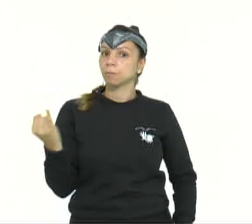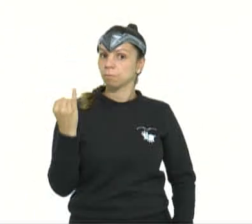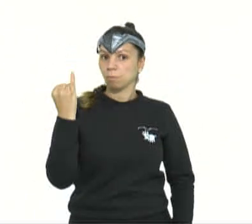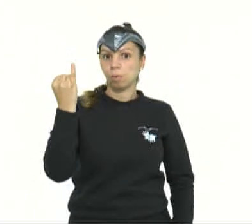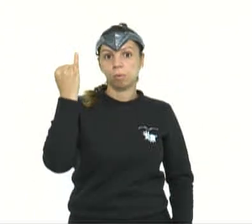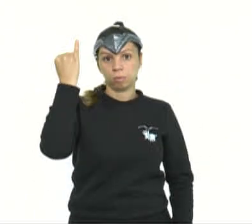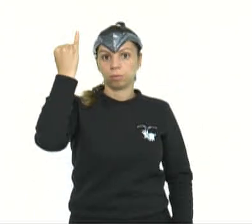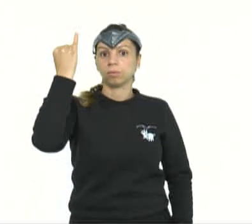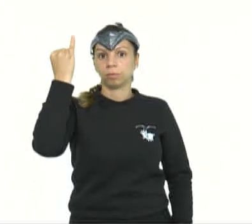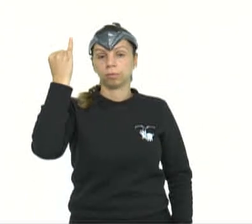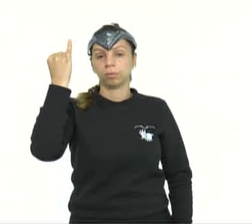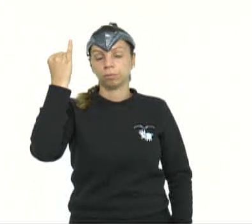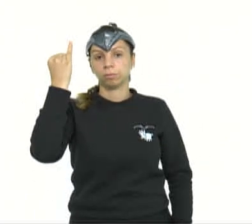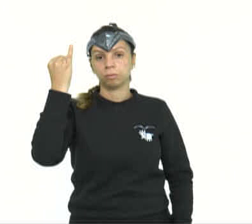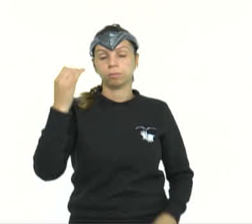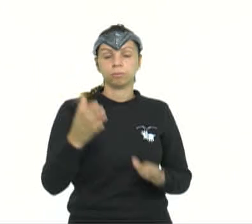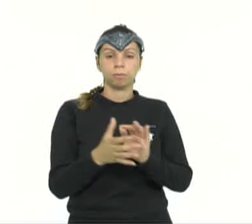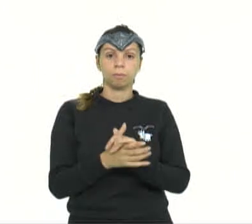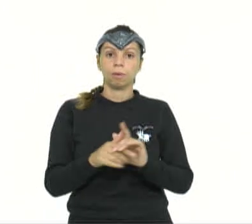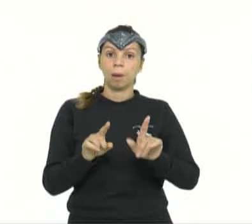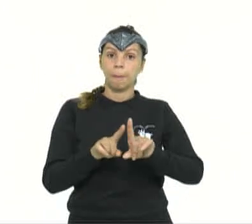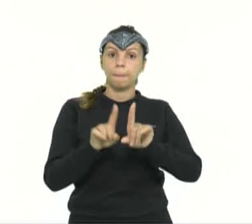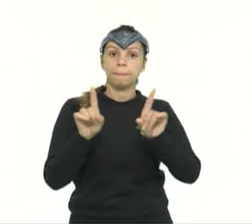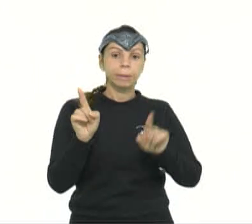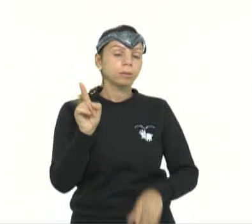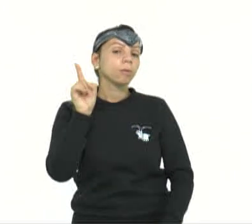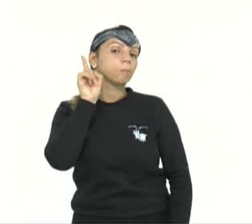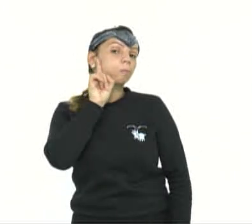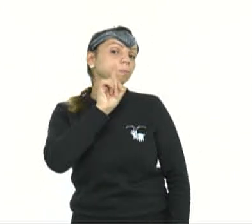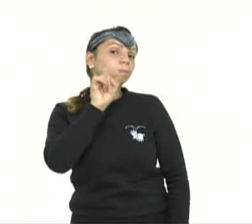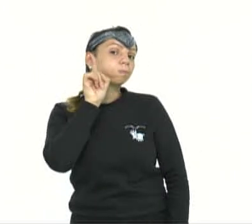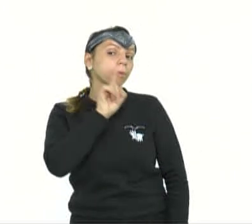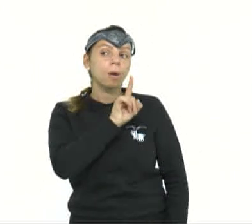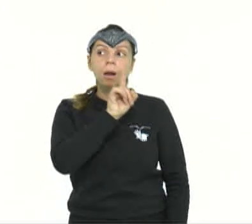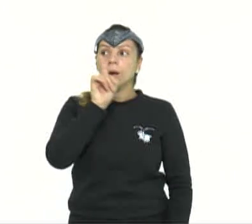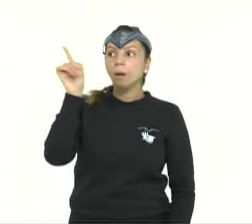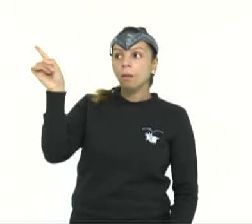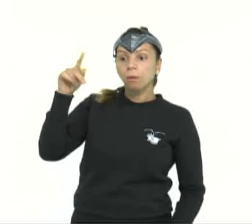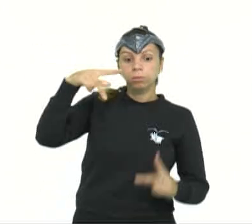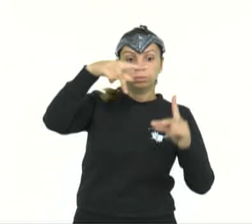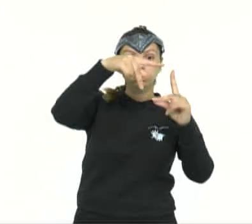personalidades. Mas foi nos Estados Unidos que as histórias